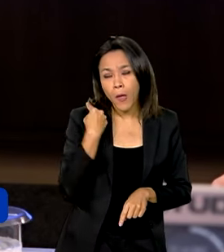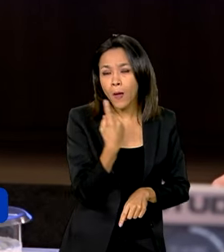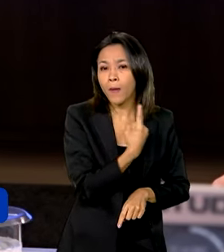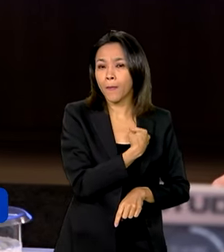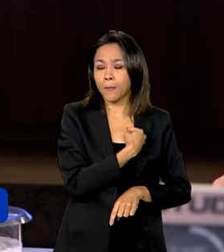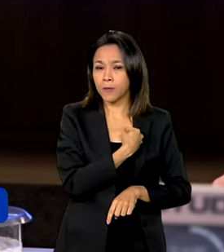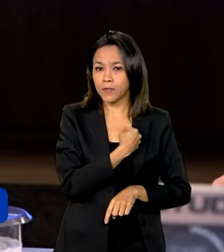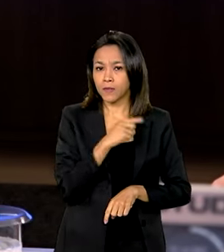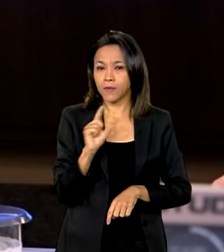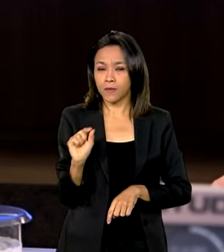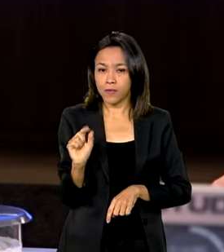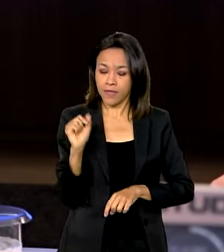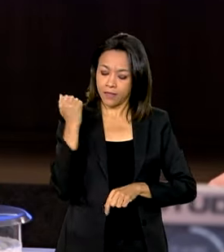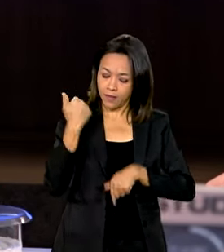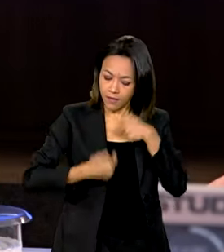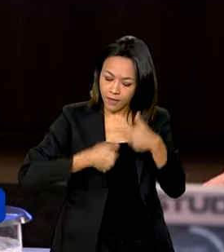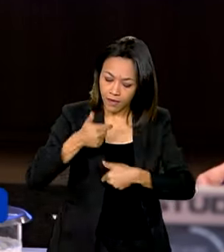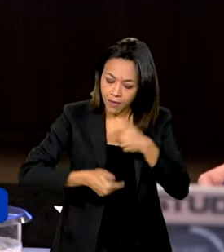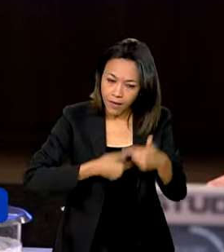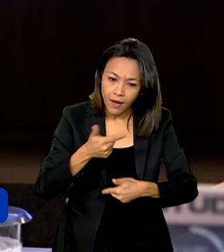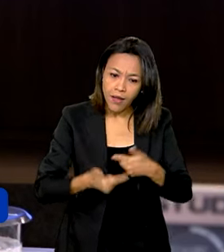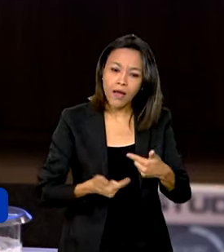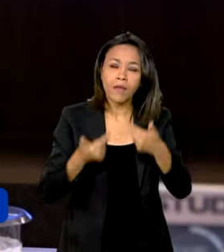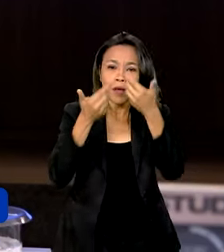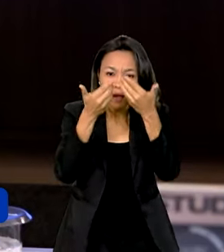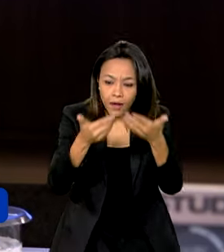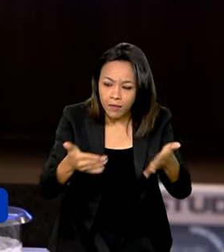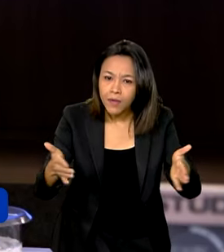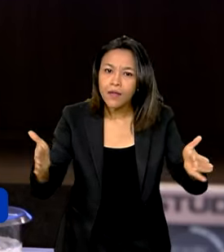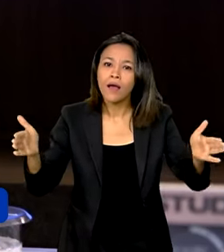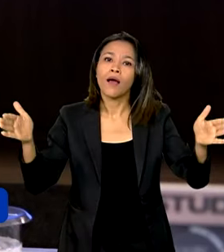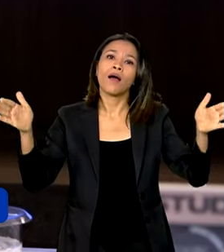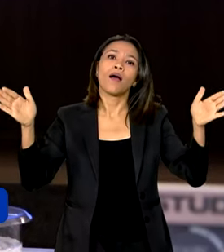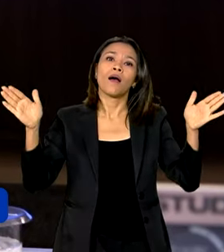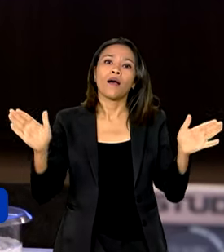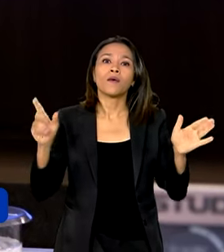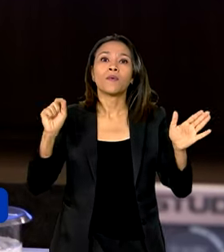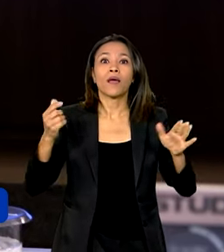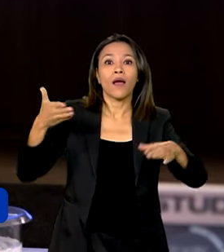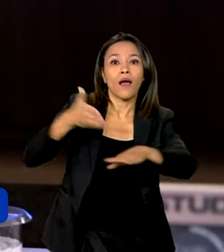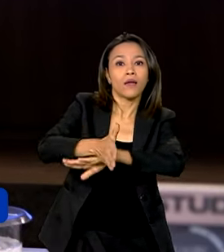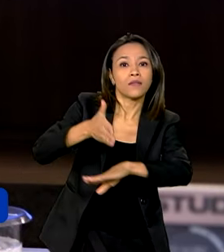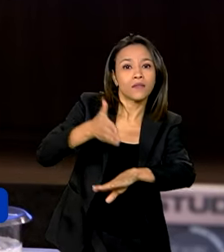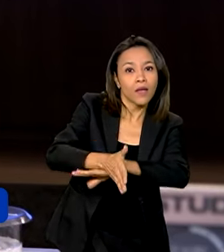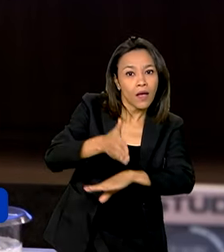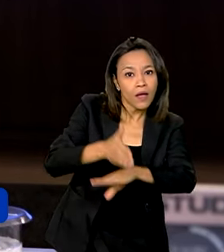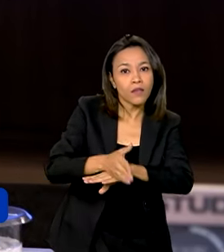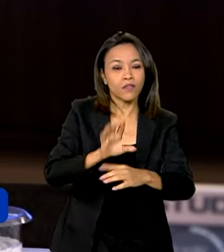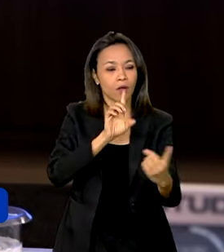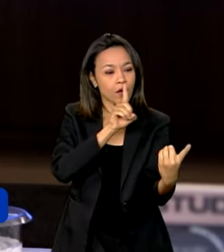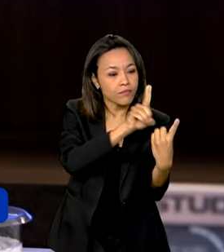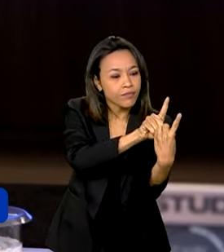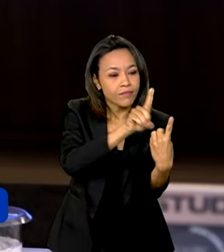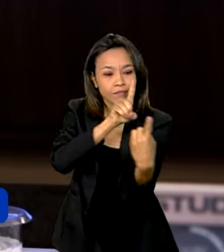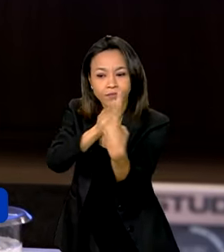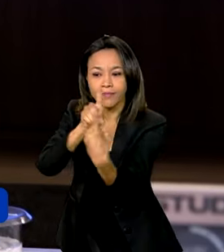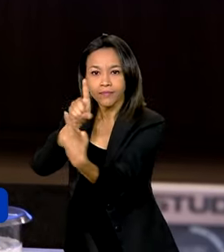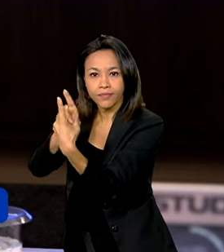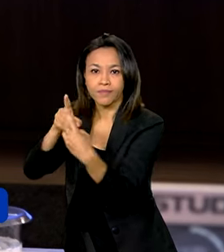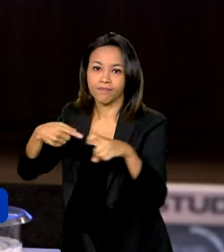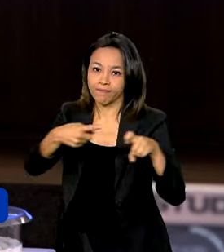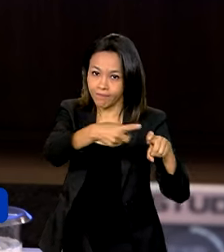trabalharmos aí para ampliar a questão do acesso às consultas como eu falei e